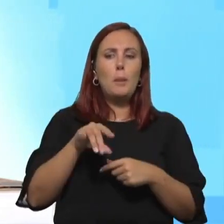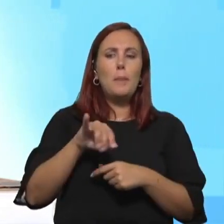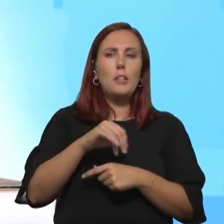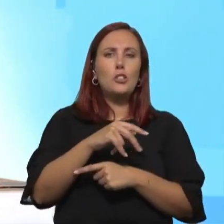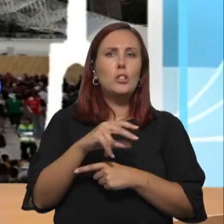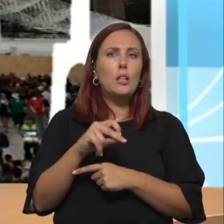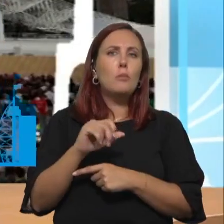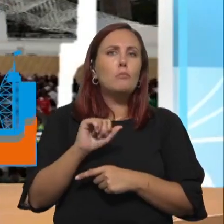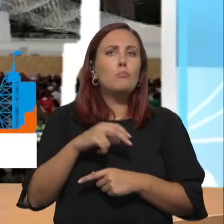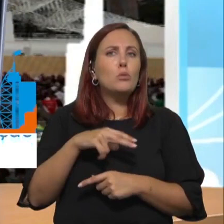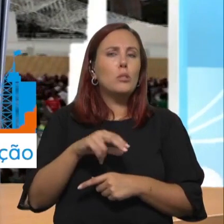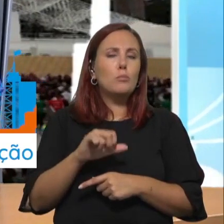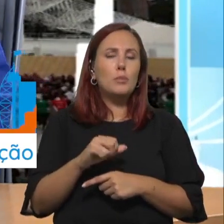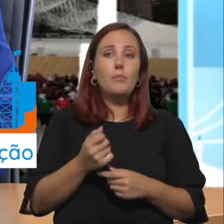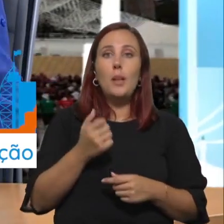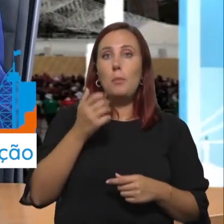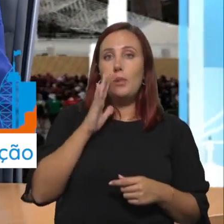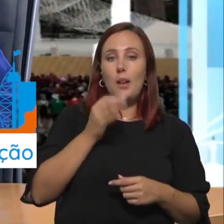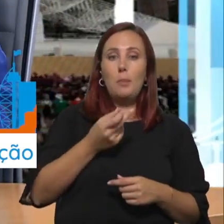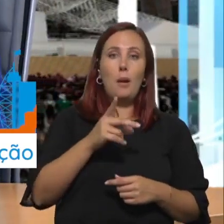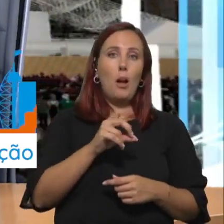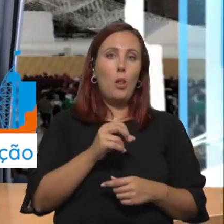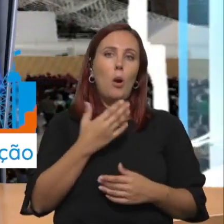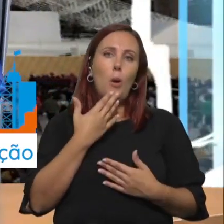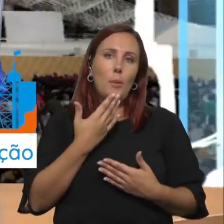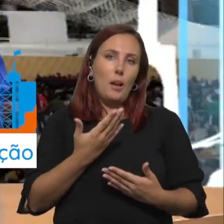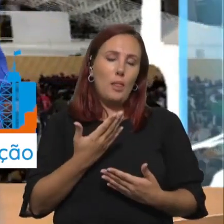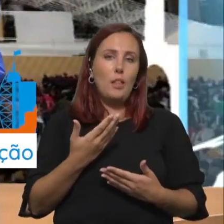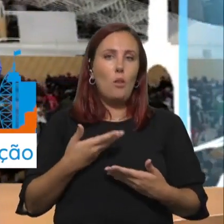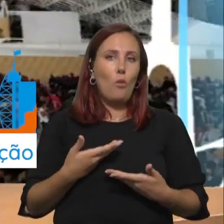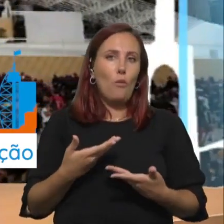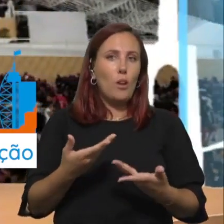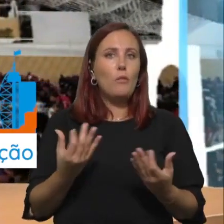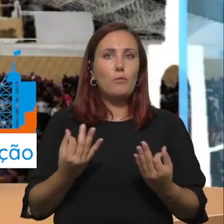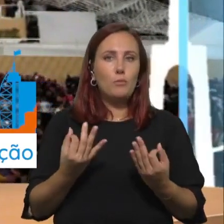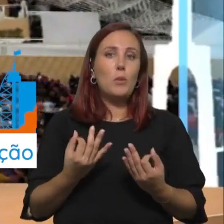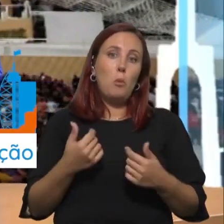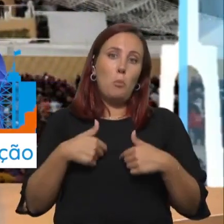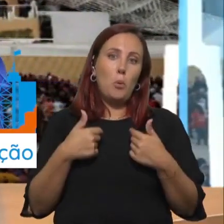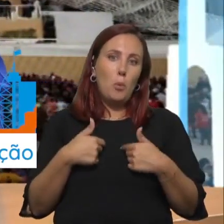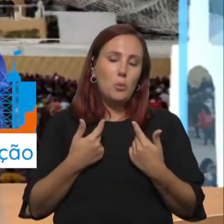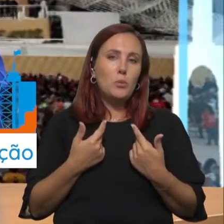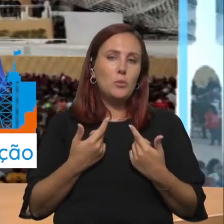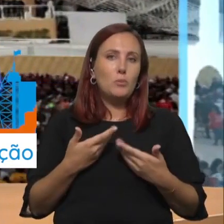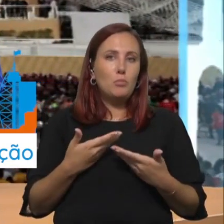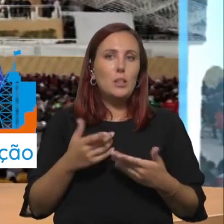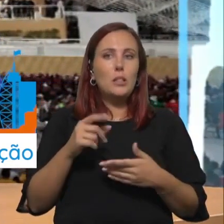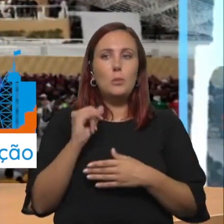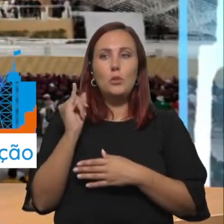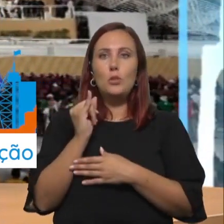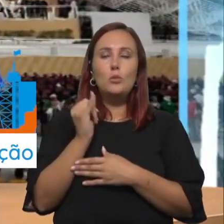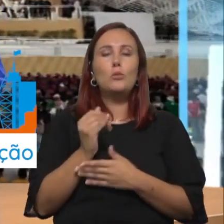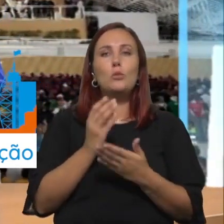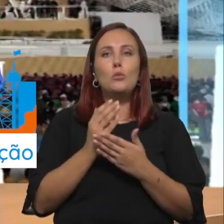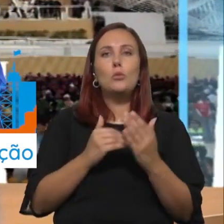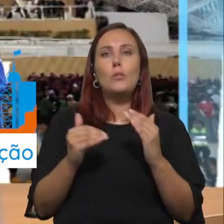portuguesas? Boa tarde, Paulo. Muito obrigada, antes de mais, por este convite, quer em nome pessoal, quer do próprio Instituto de Estudos Avançados